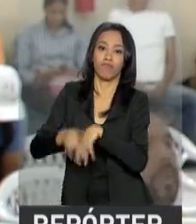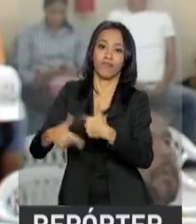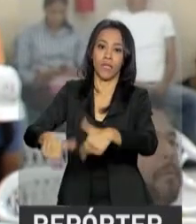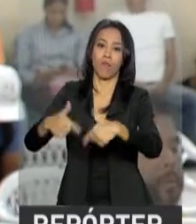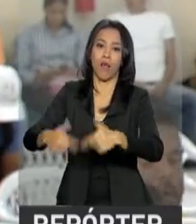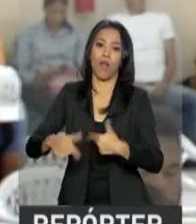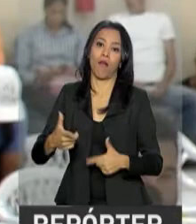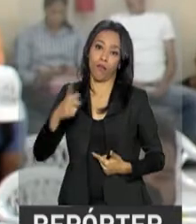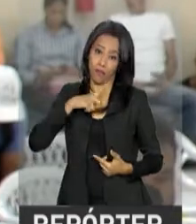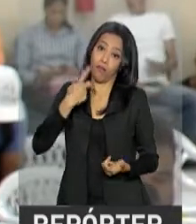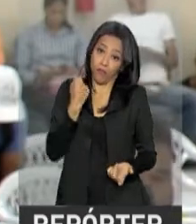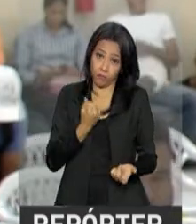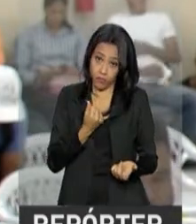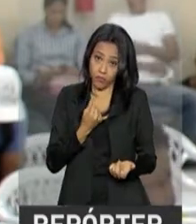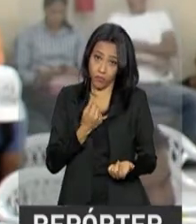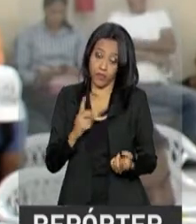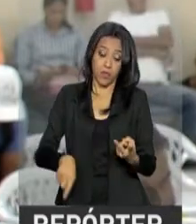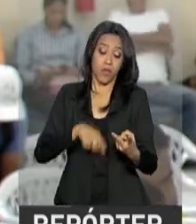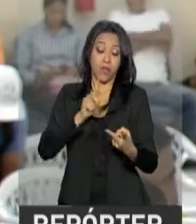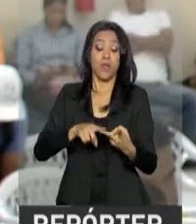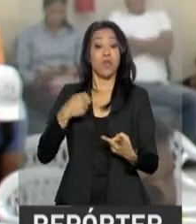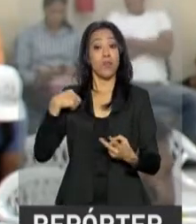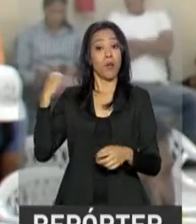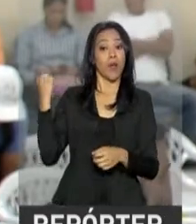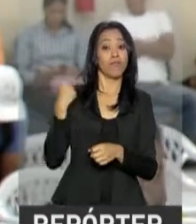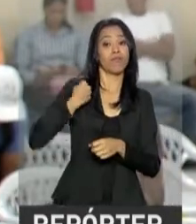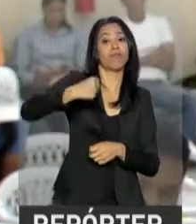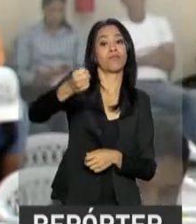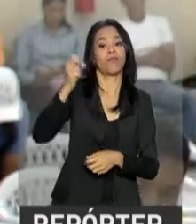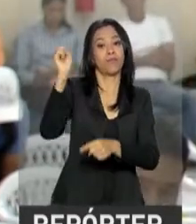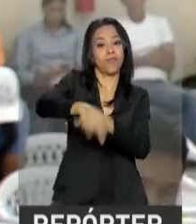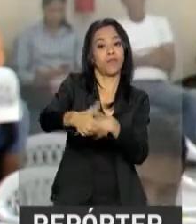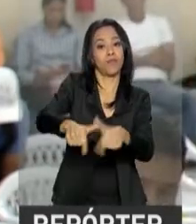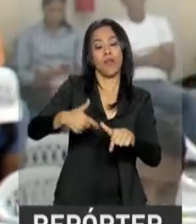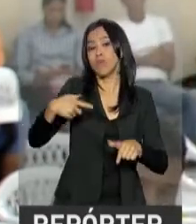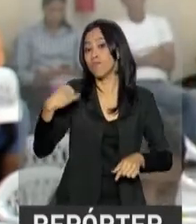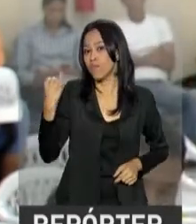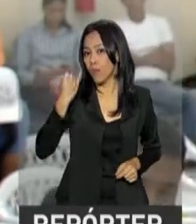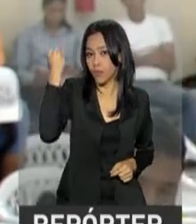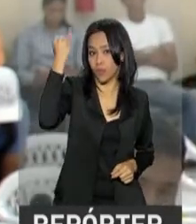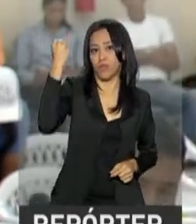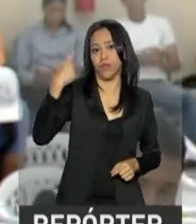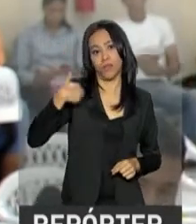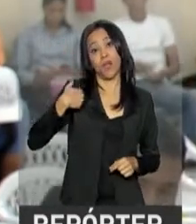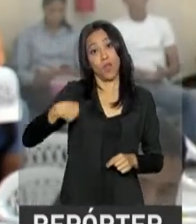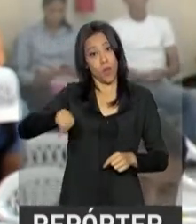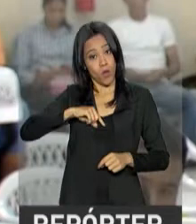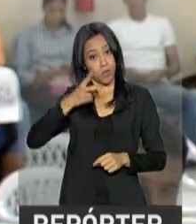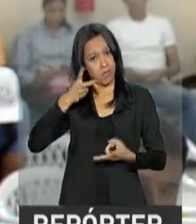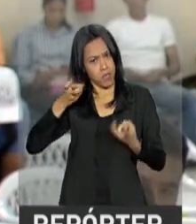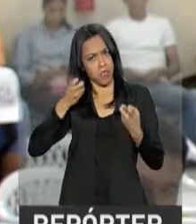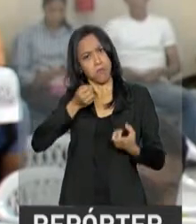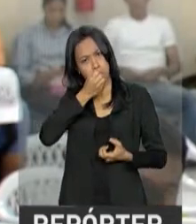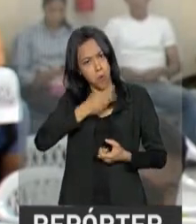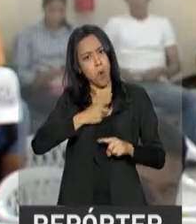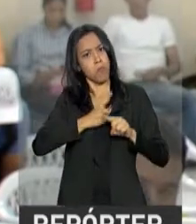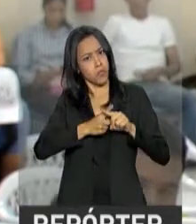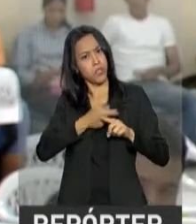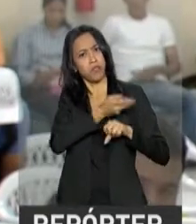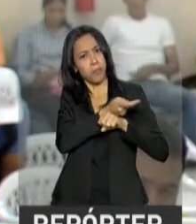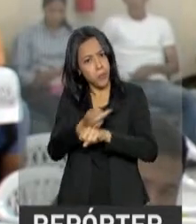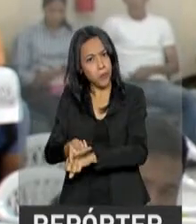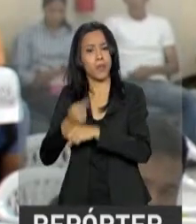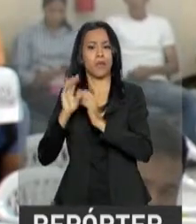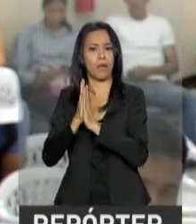tornarem insuficientes ea inserção no mercado de trabalho é fundamental então a gente veio de maneira muito positiva essa busca pela carteira de